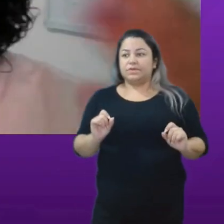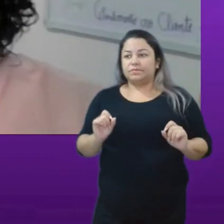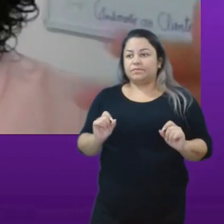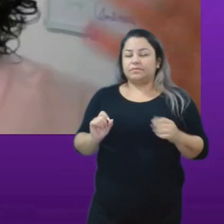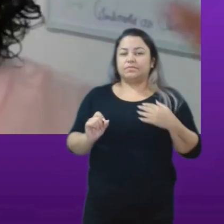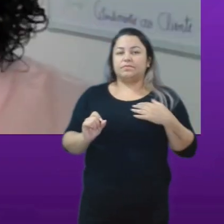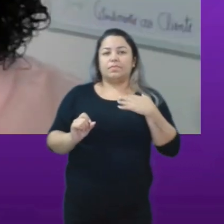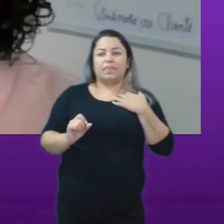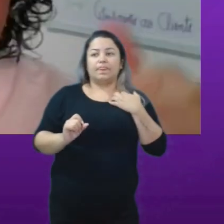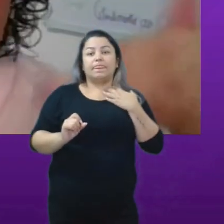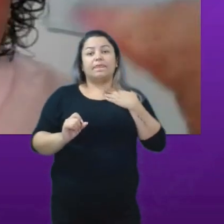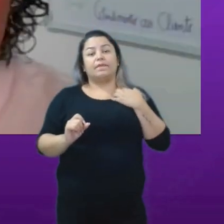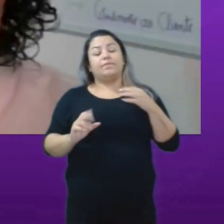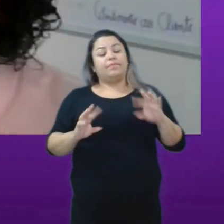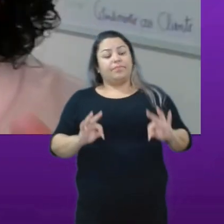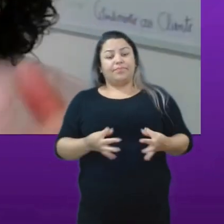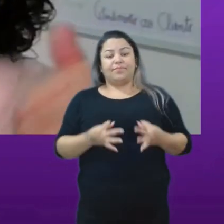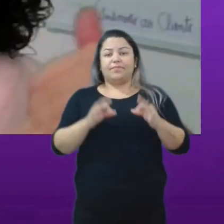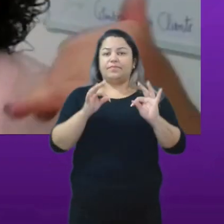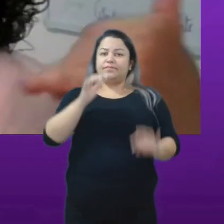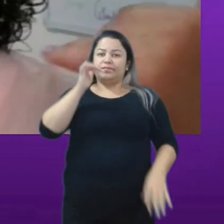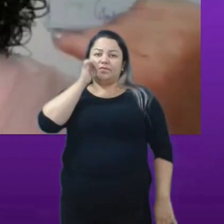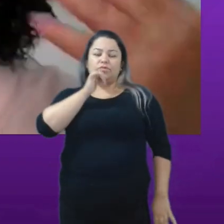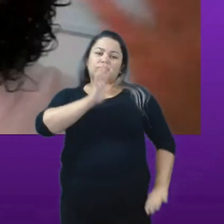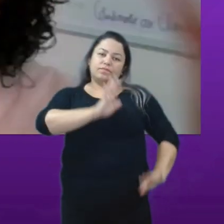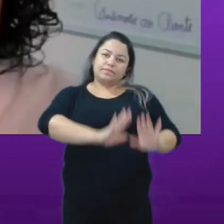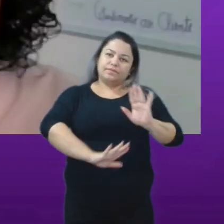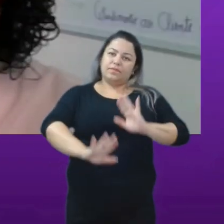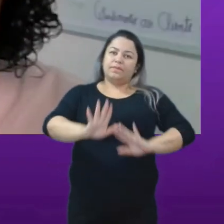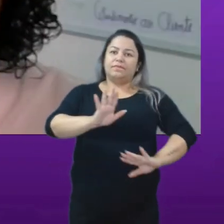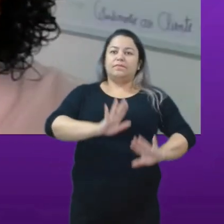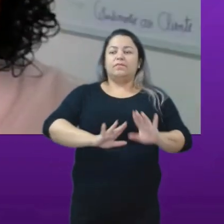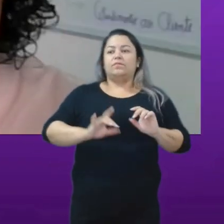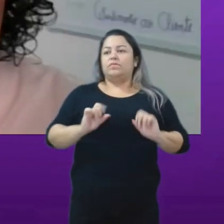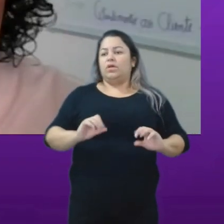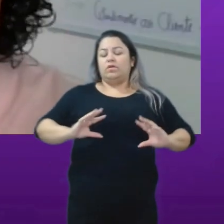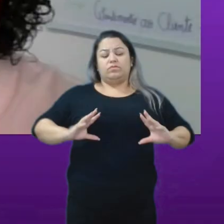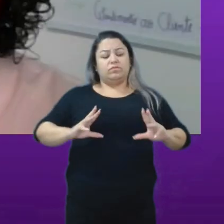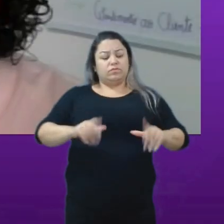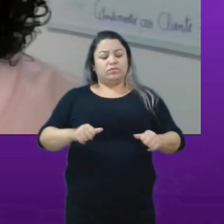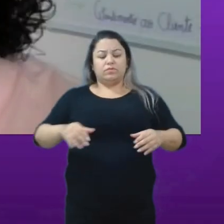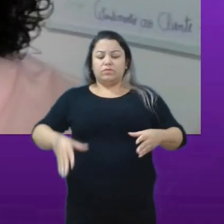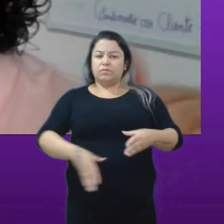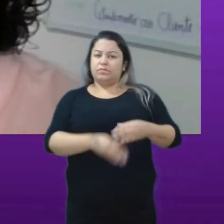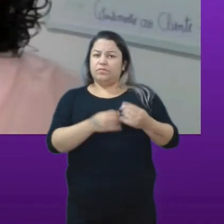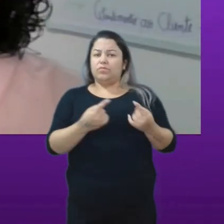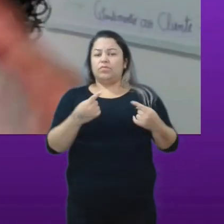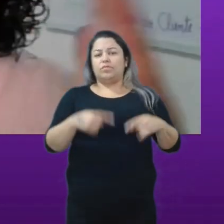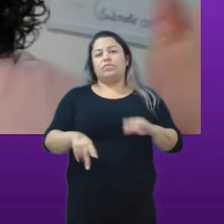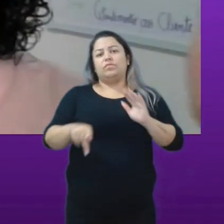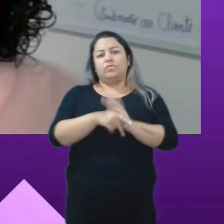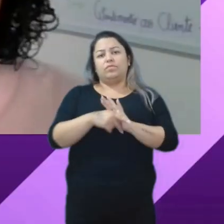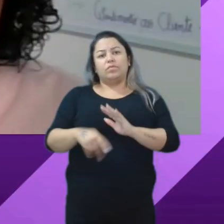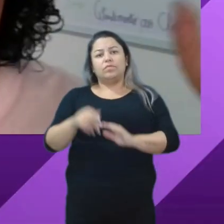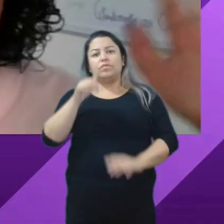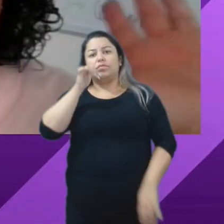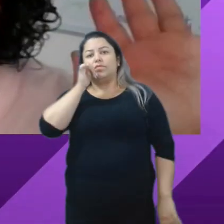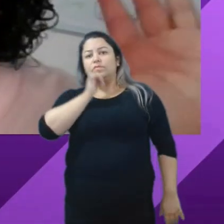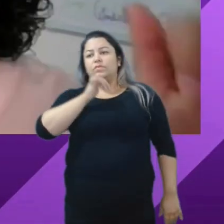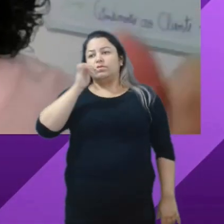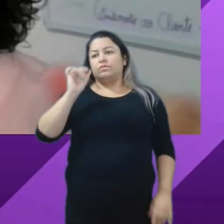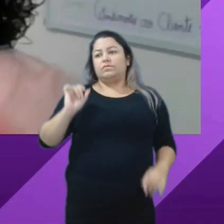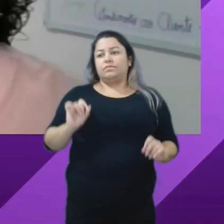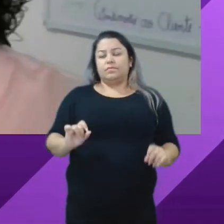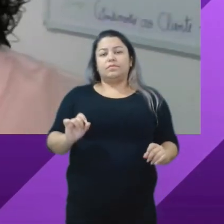de tecnologia feminina e de cuidado e de inserção política de mulheres mesmo. Então, migrei para